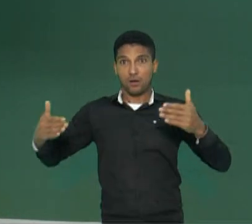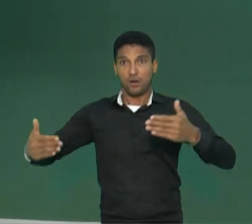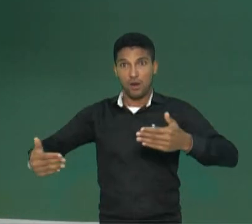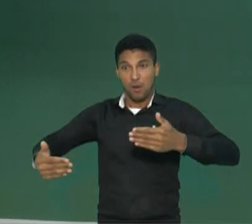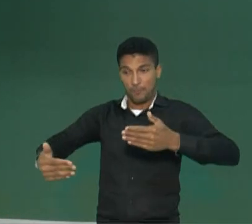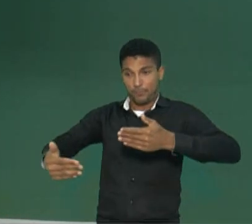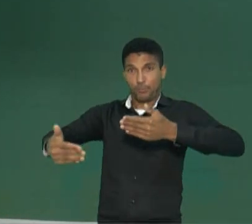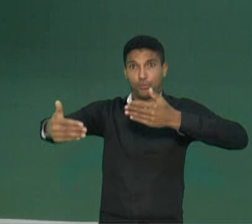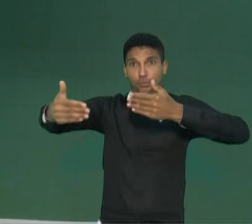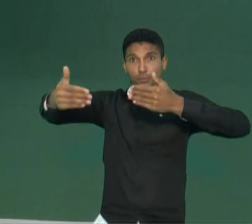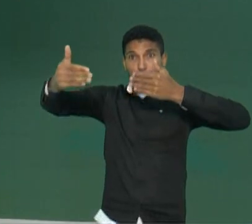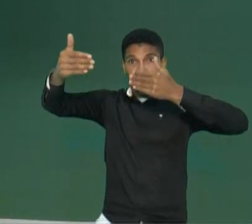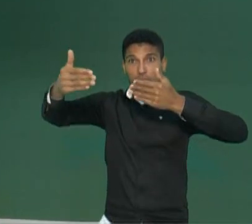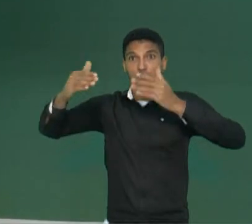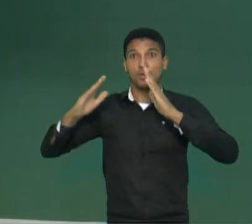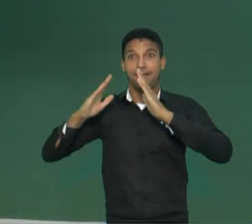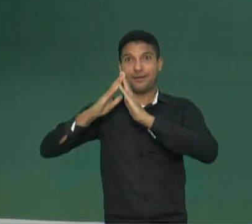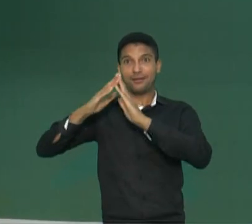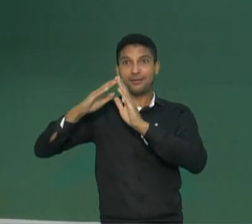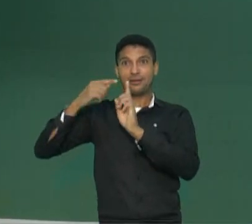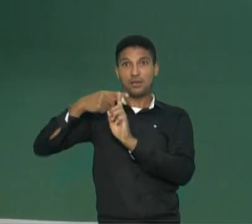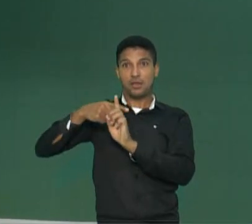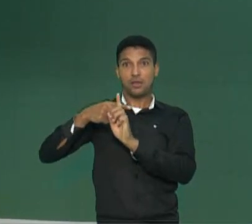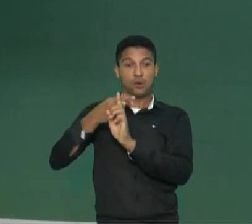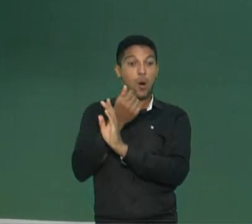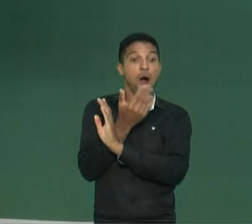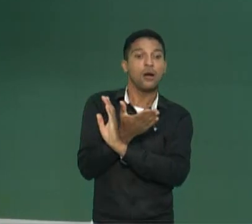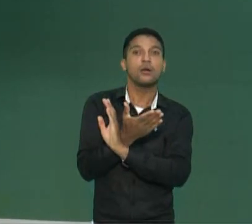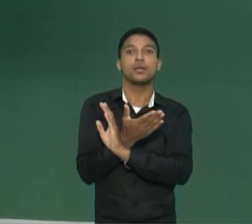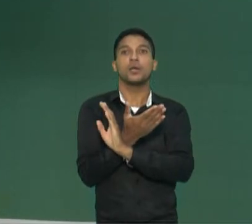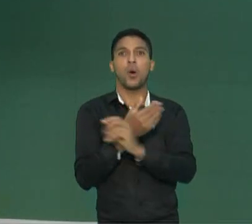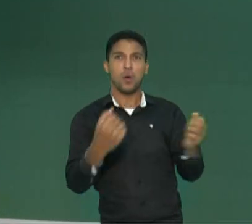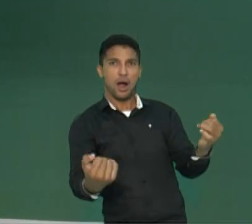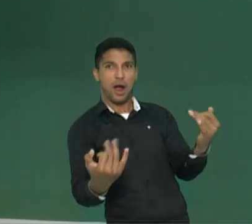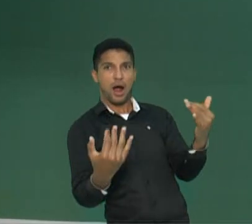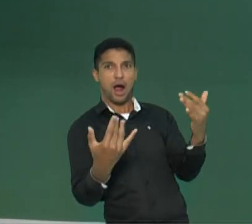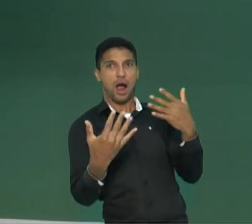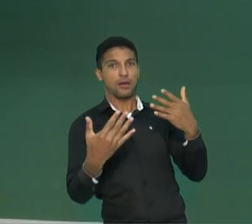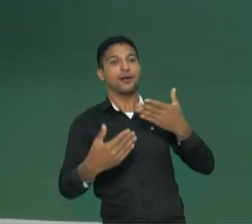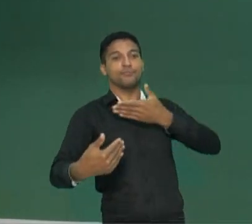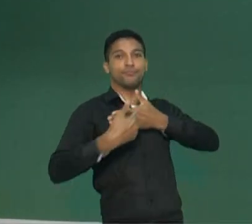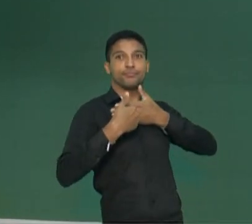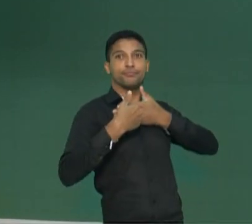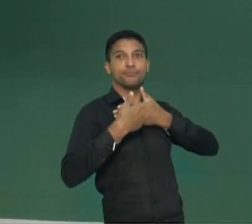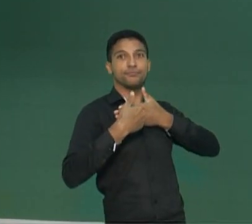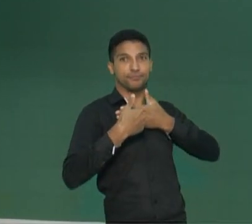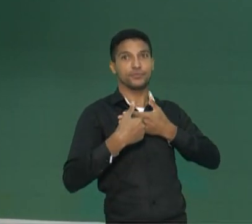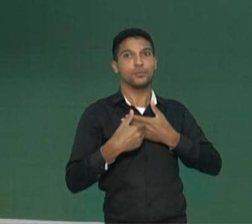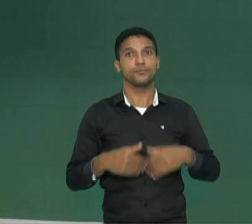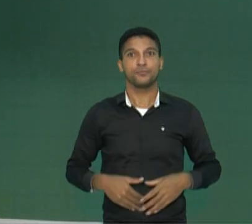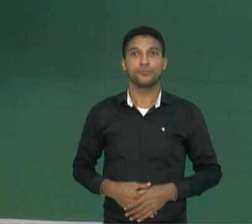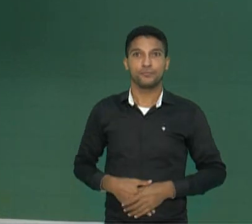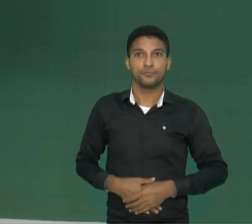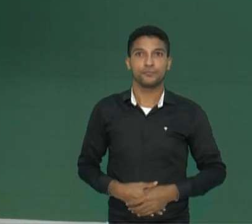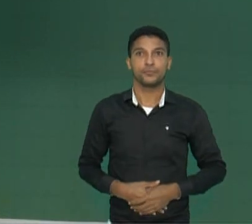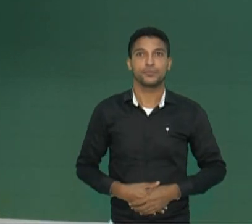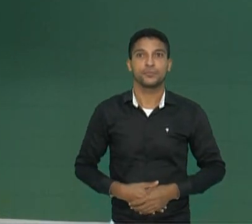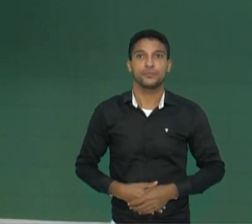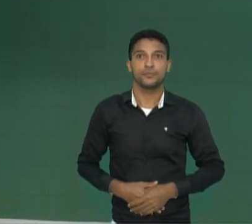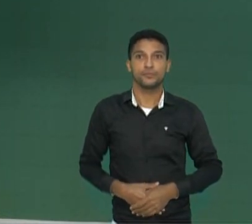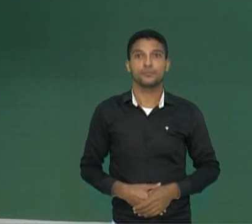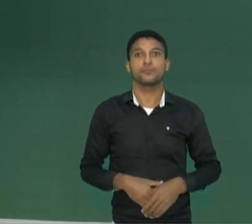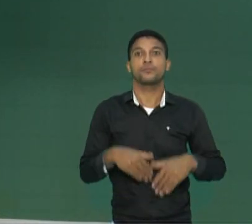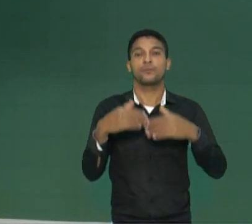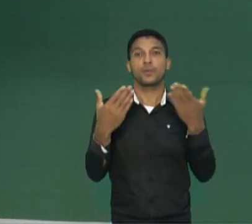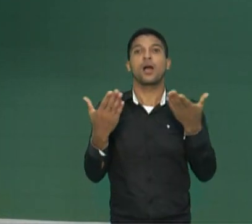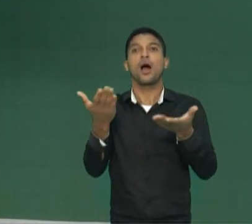chamados de burgo na época, que ficavam na parte exterior ali dessas proteções, desses feudos, né, que a gente falava.